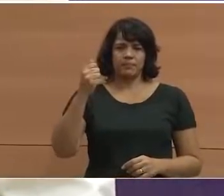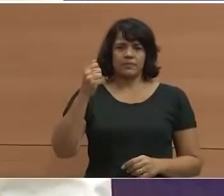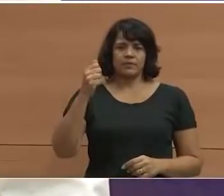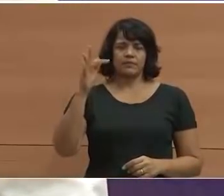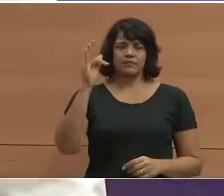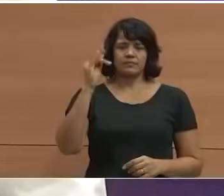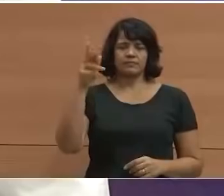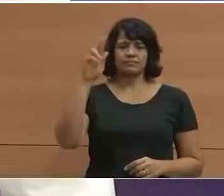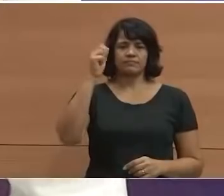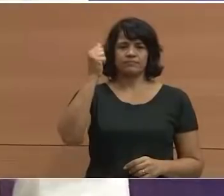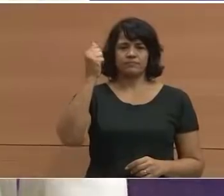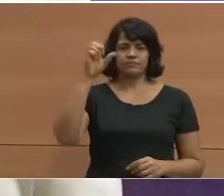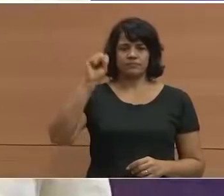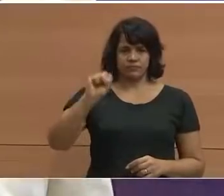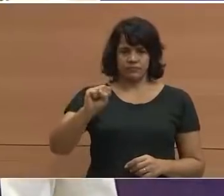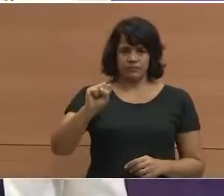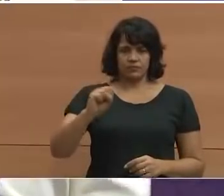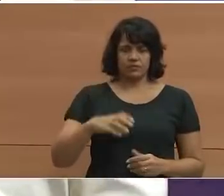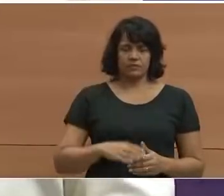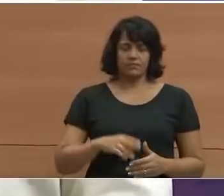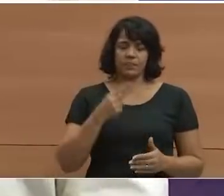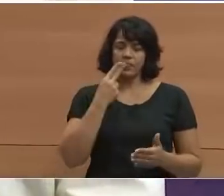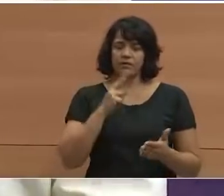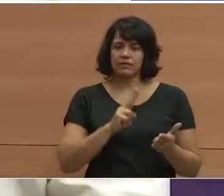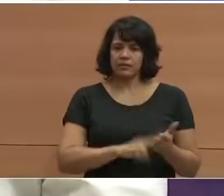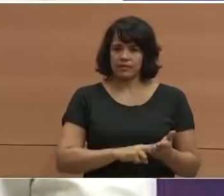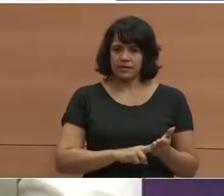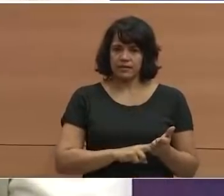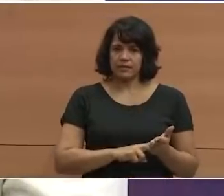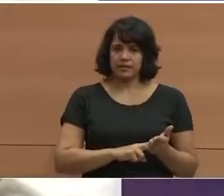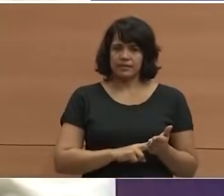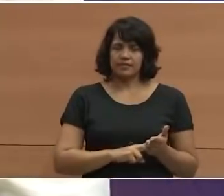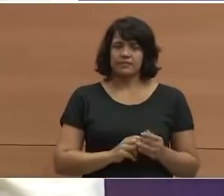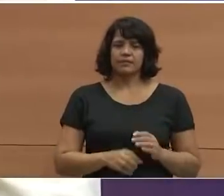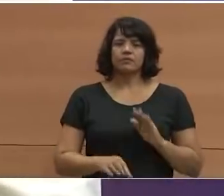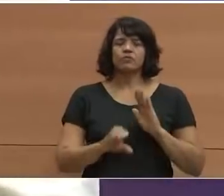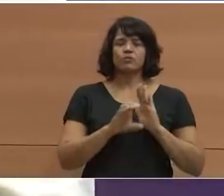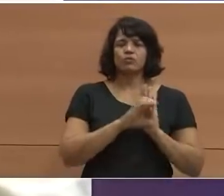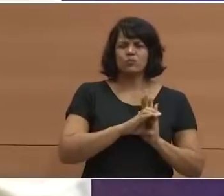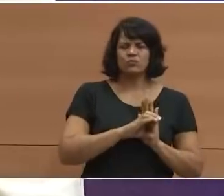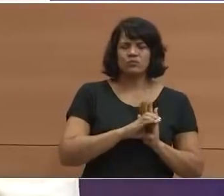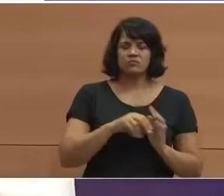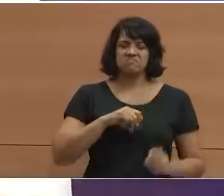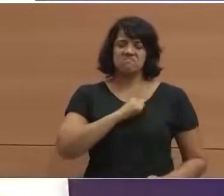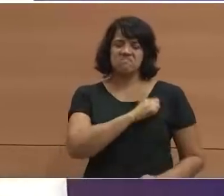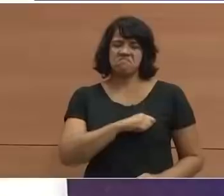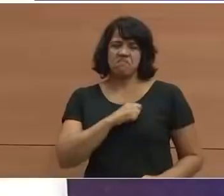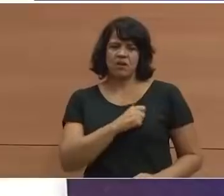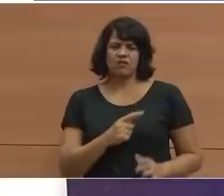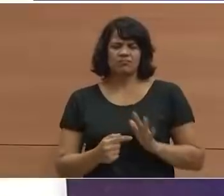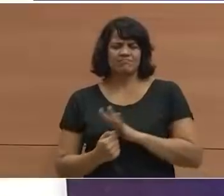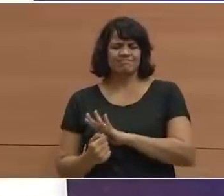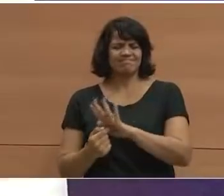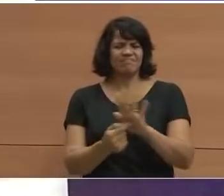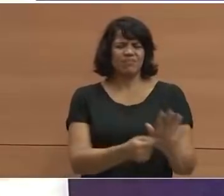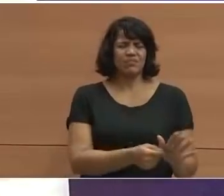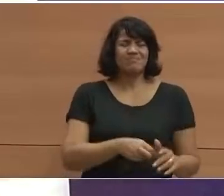Colossenses, Paulo deixa claro que Paulo nunca foi para Colossos.